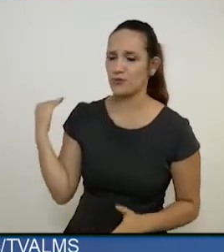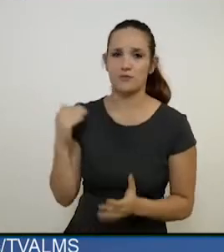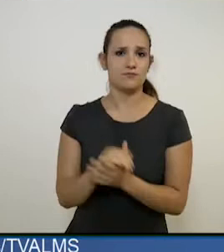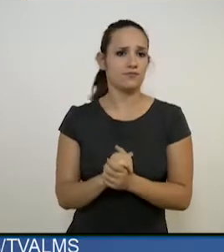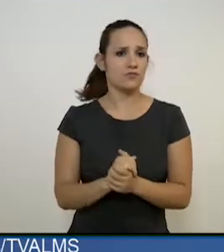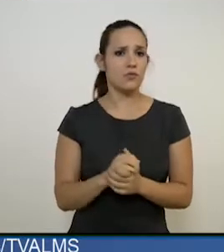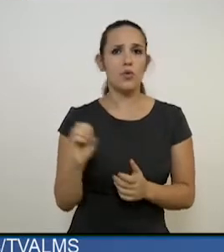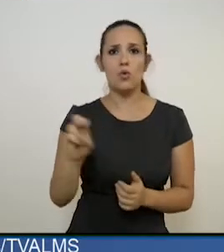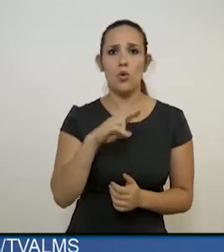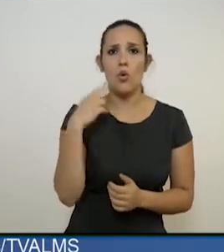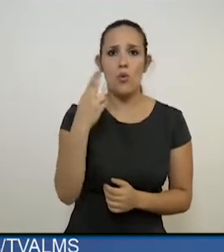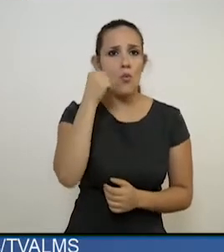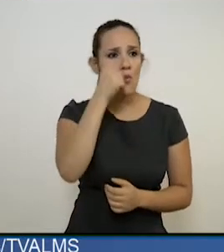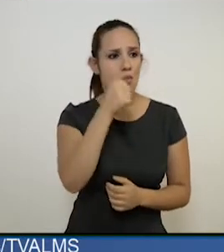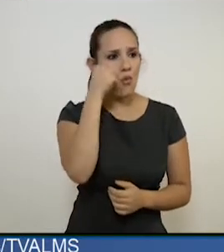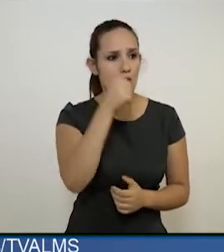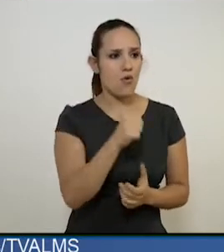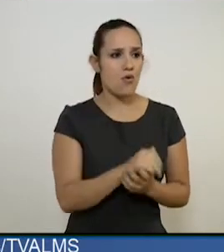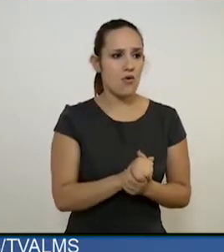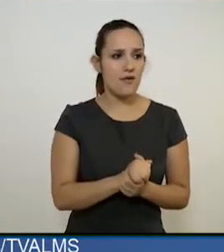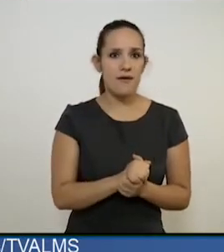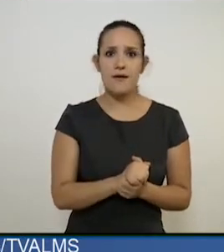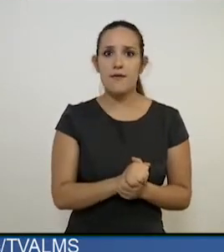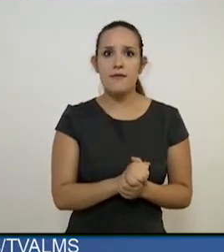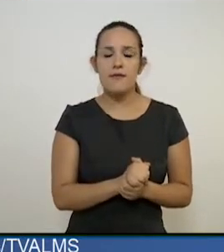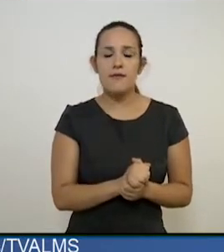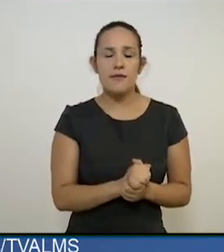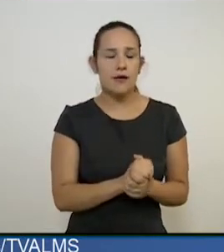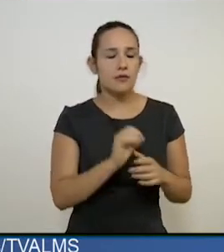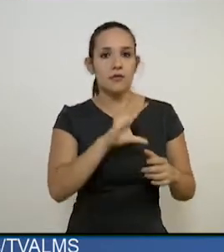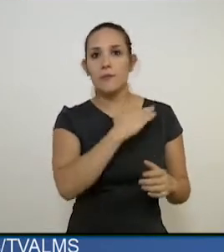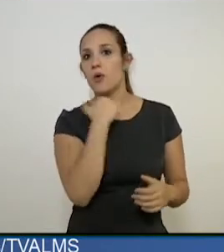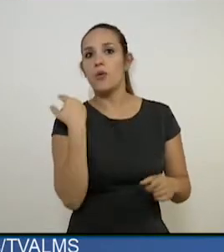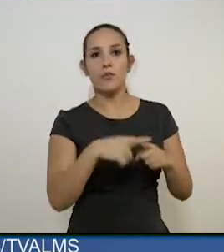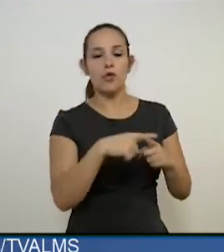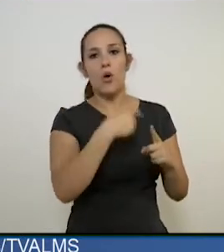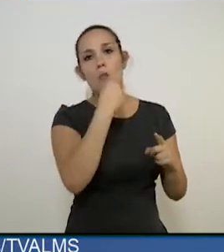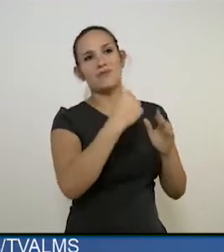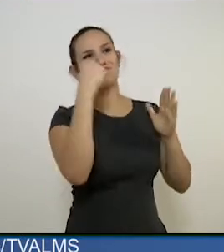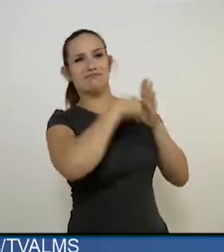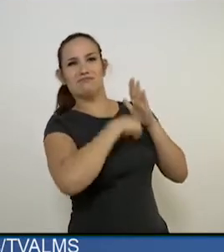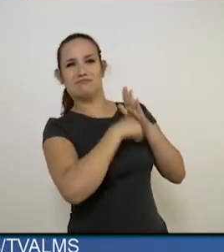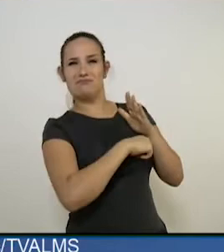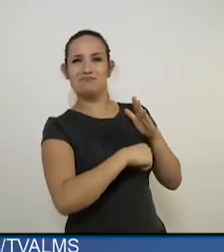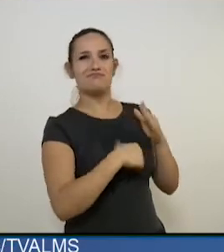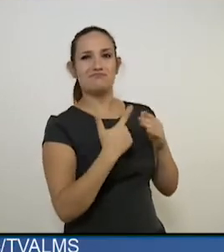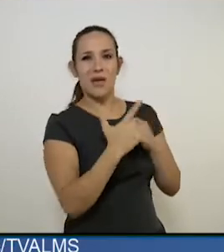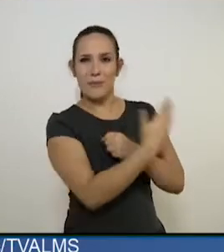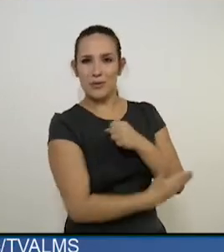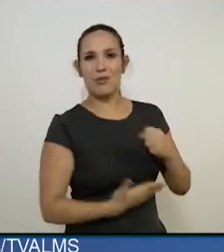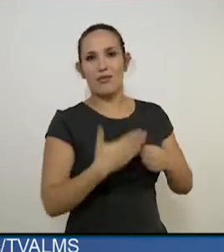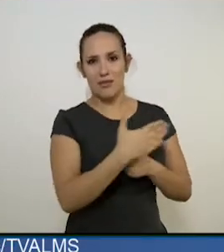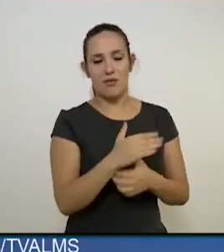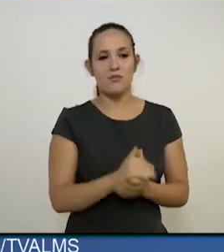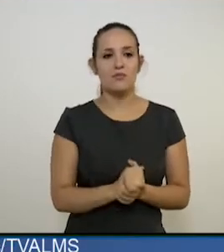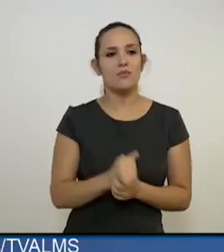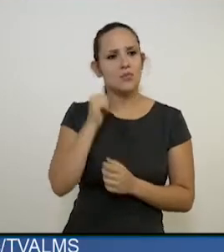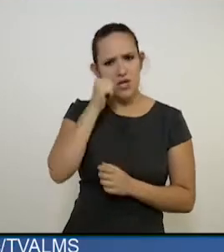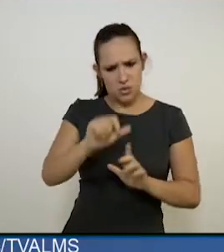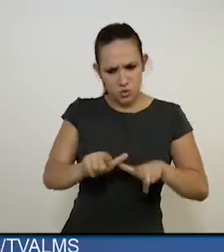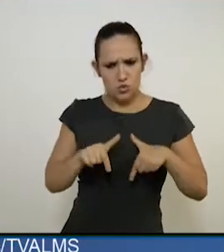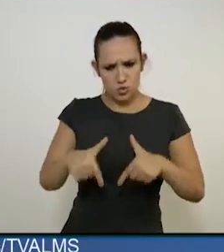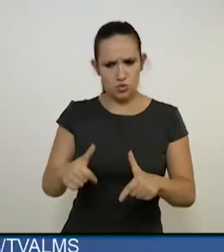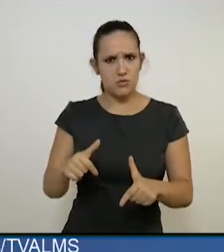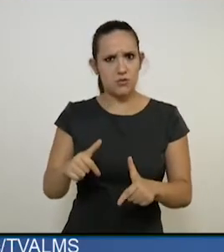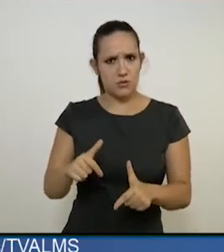suas vidas nas mãos de quem deveria protegê-las e amá-las, mulheres que lutam para ver seus direitos respeitados,